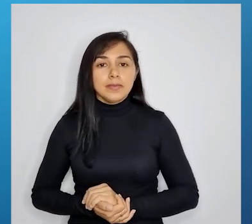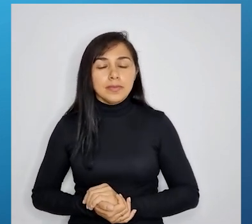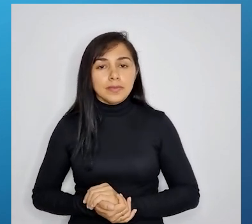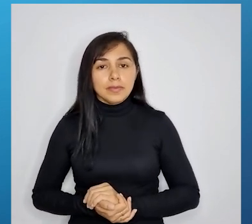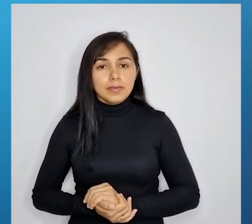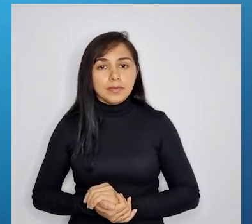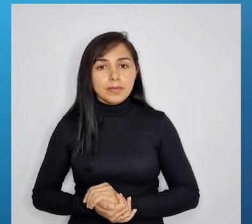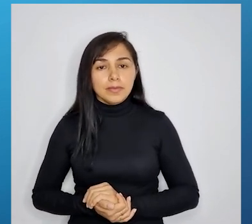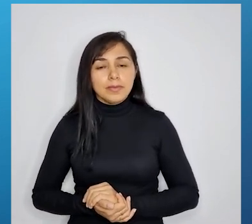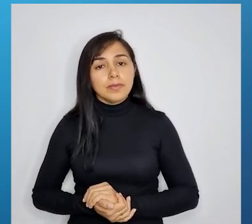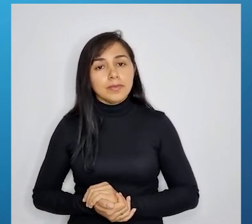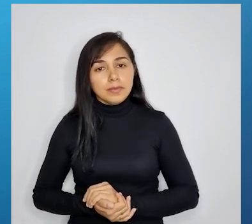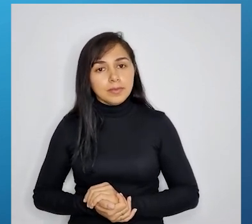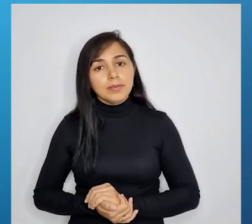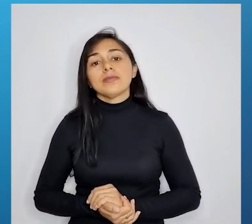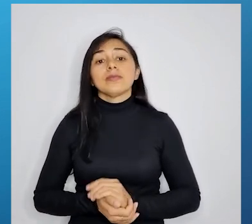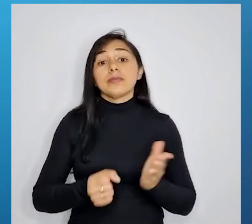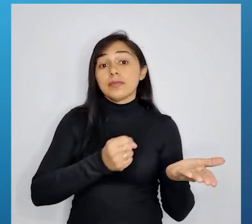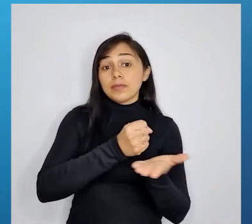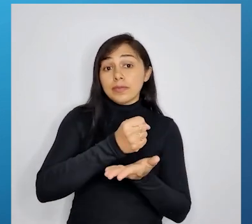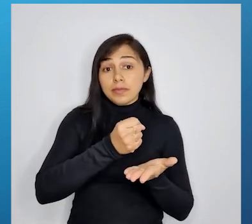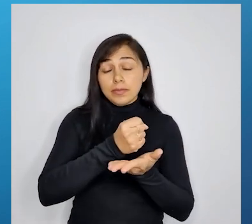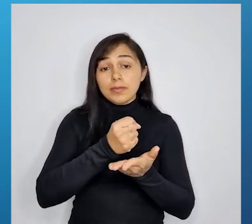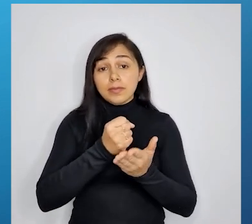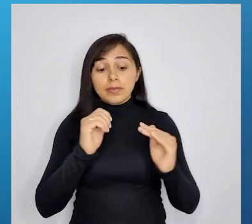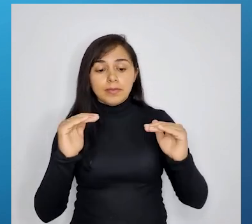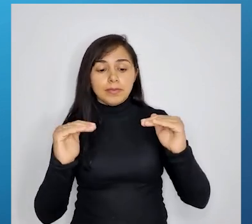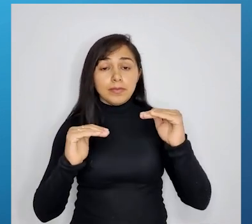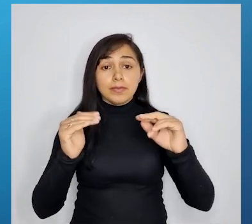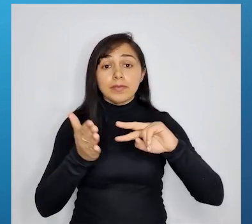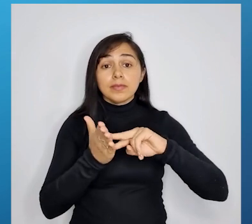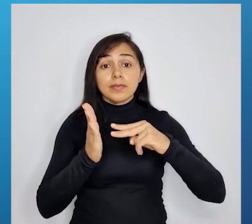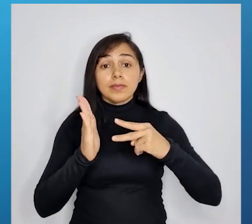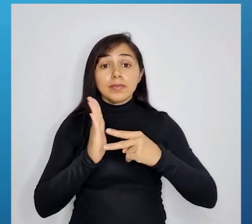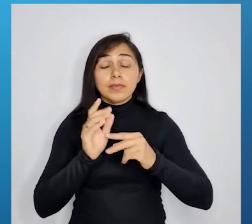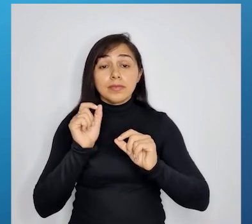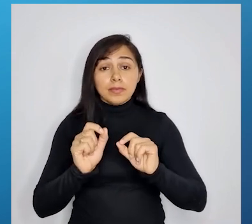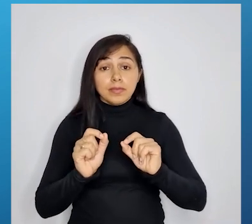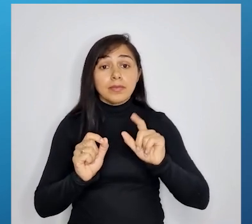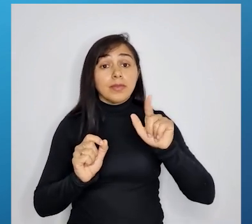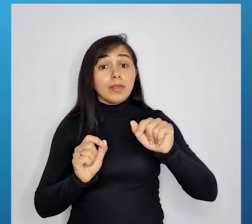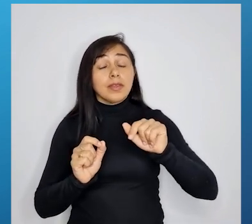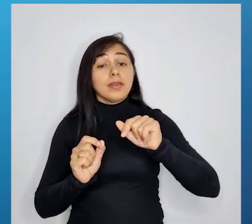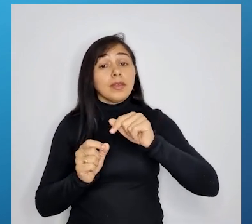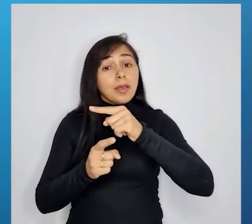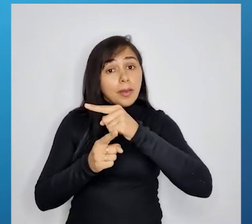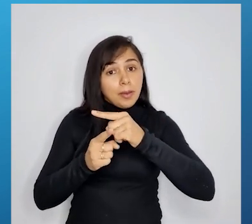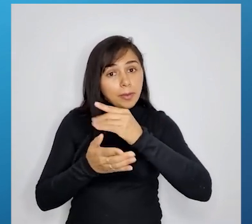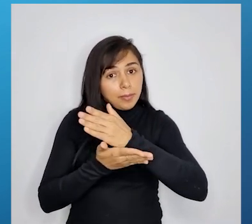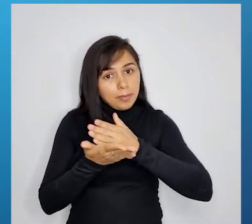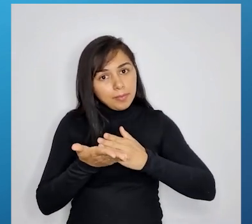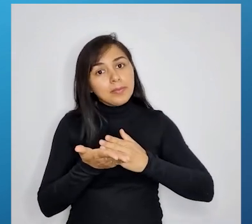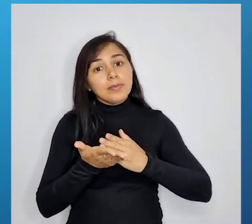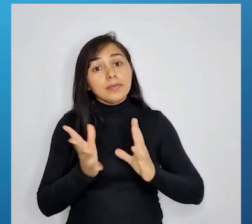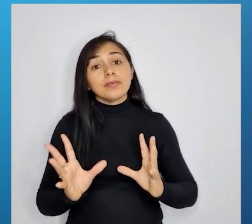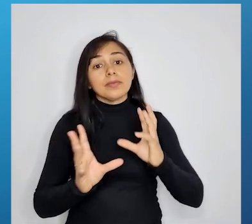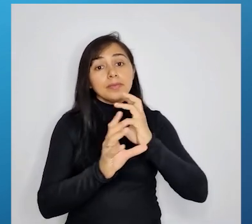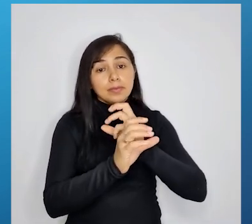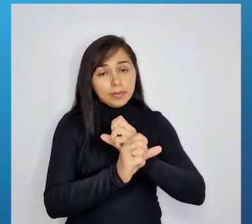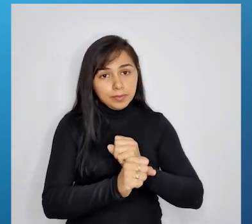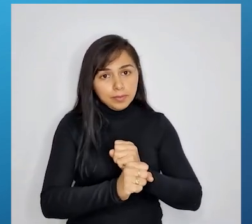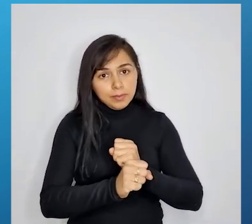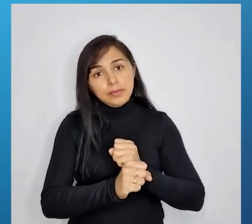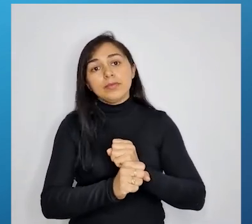A medida da base média de um trapézio é igual à metade da soma das medidas da base do trapézio. Ou seja,